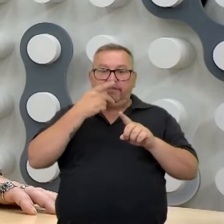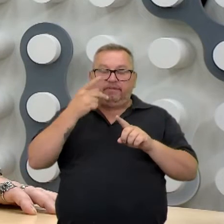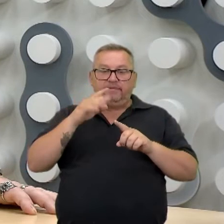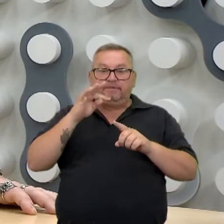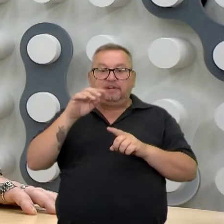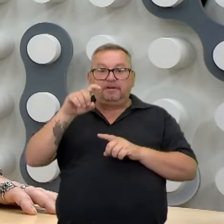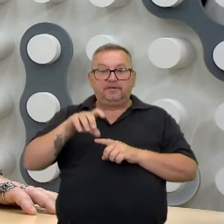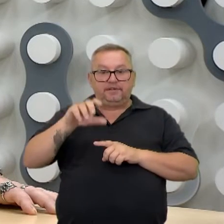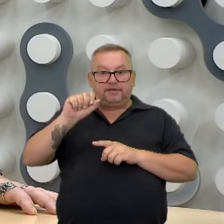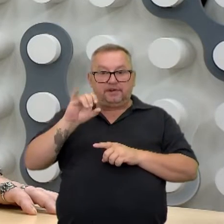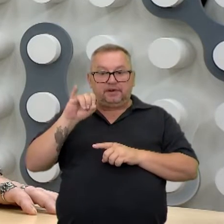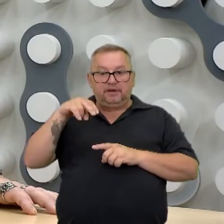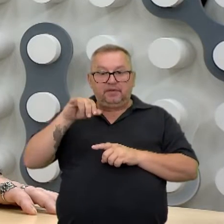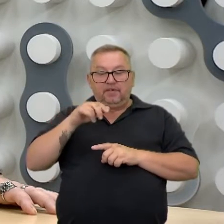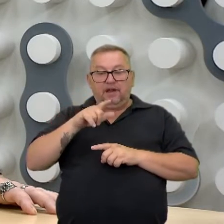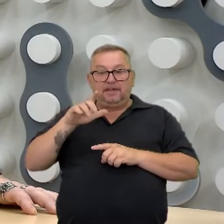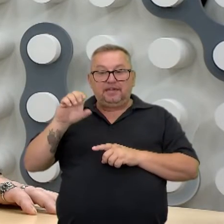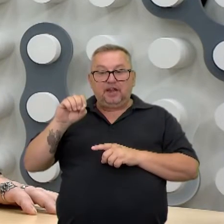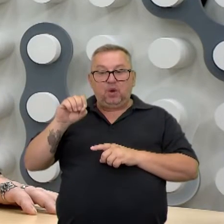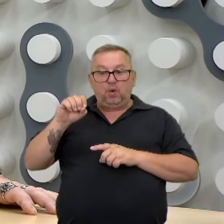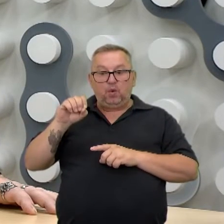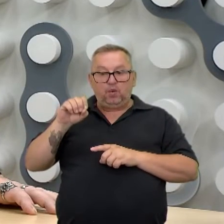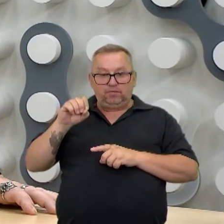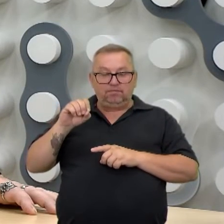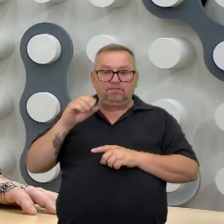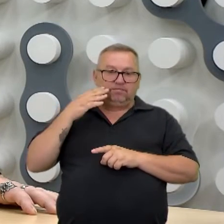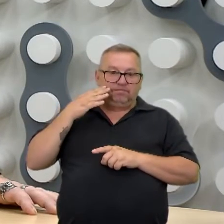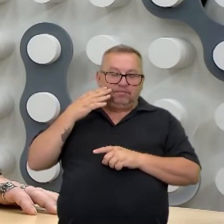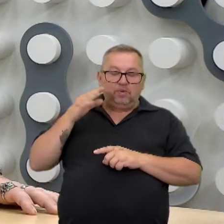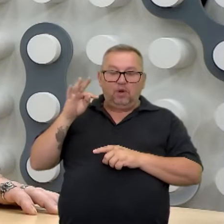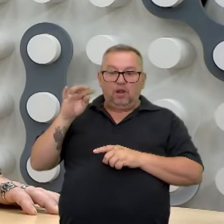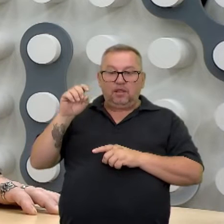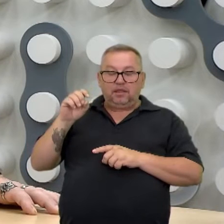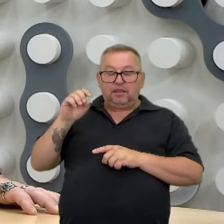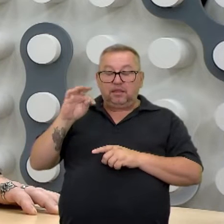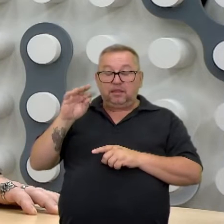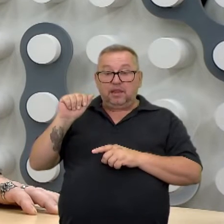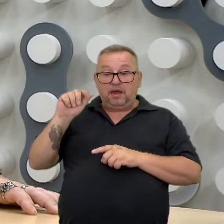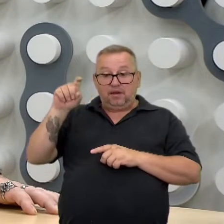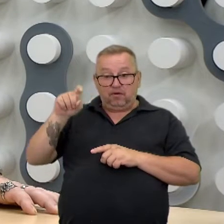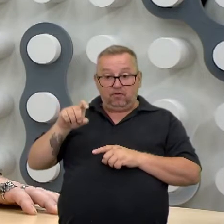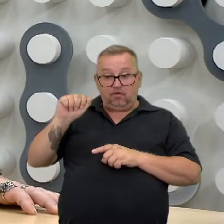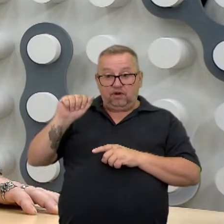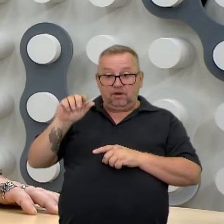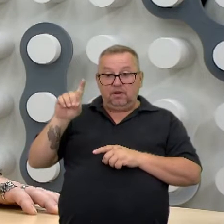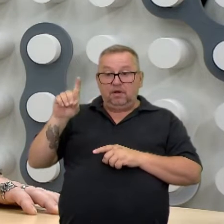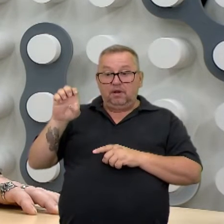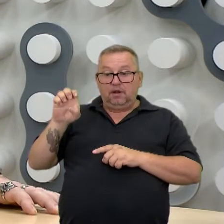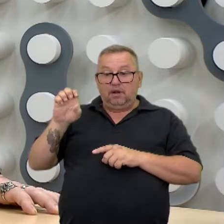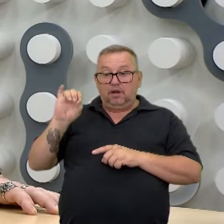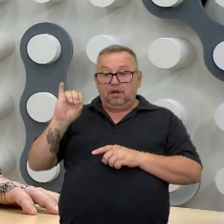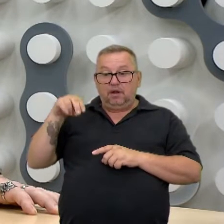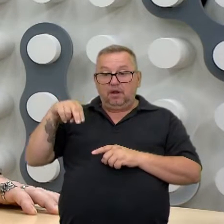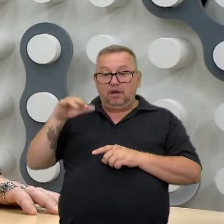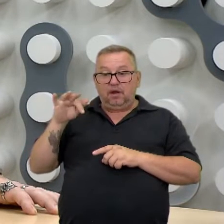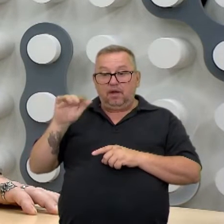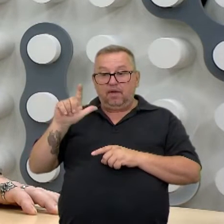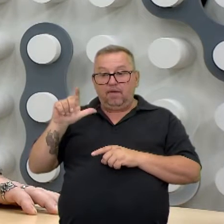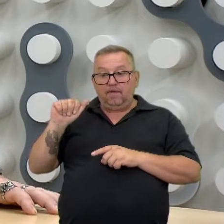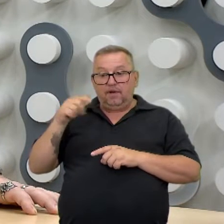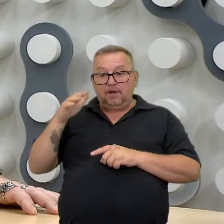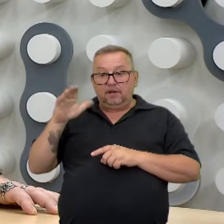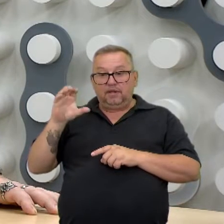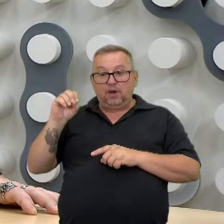inflação, tem outros institutos também que falam sobre esses assuntos, mas o INPEA é um instituto federal, ele está relacionado com o Ministério da